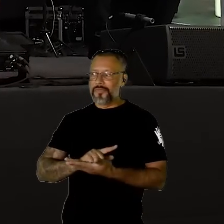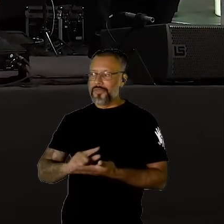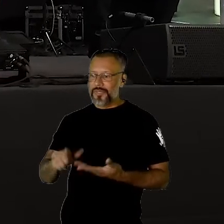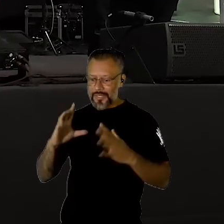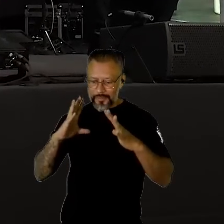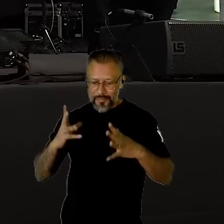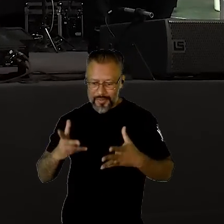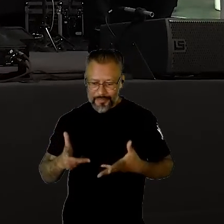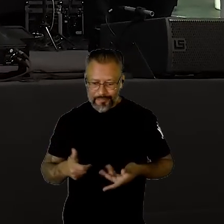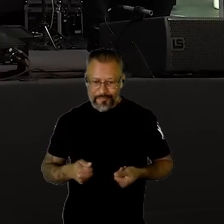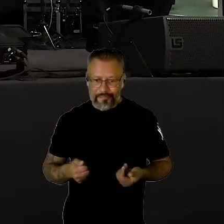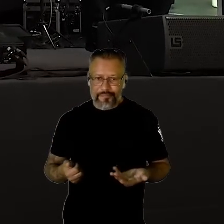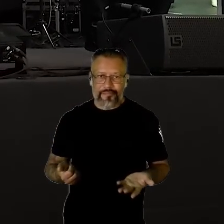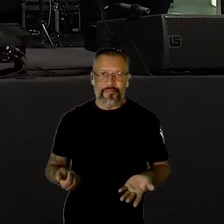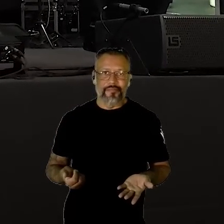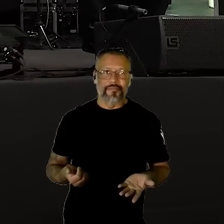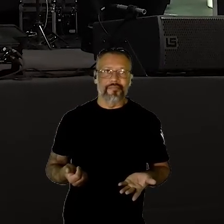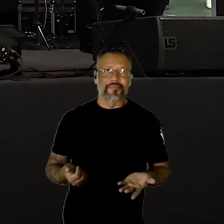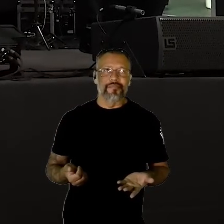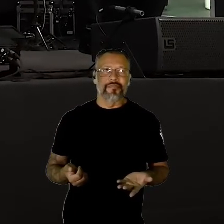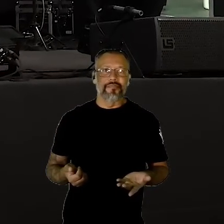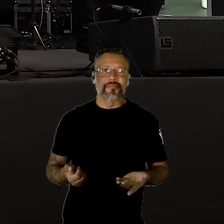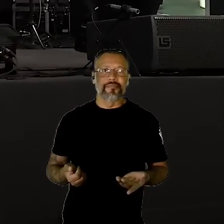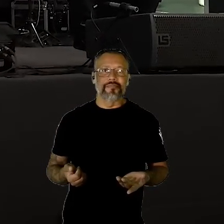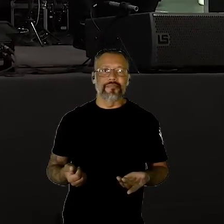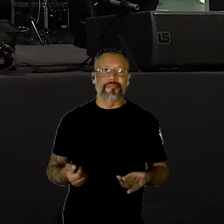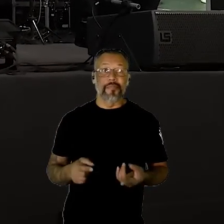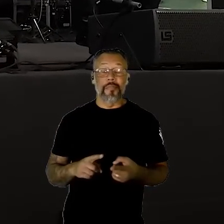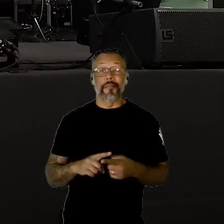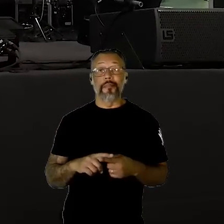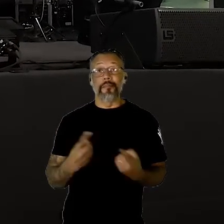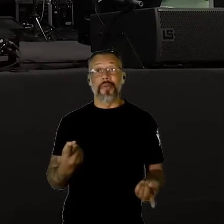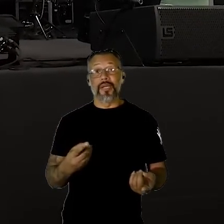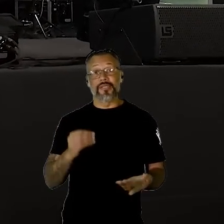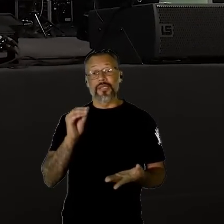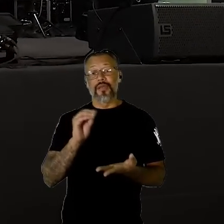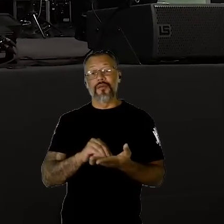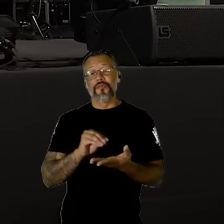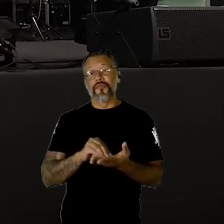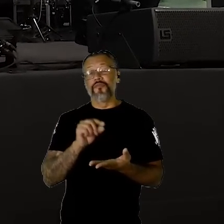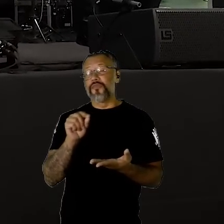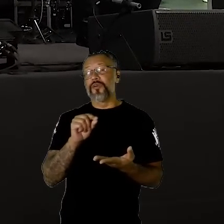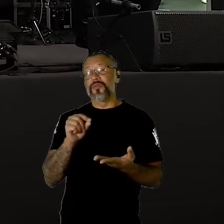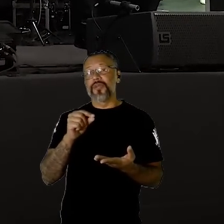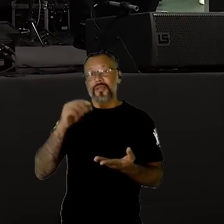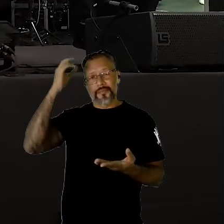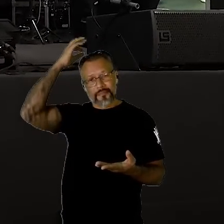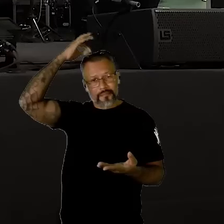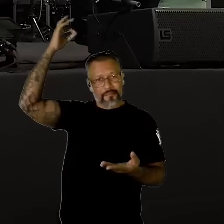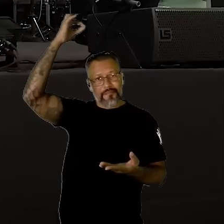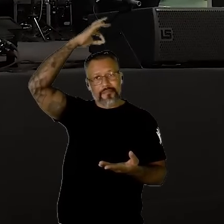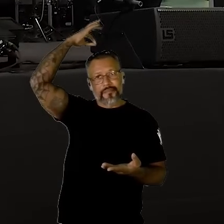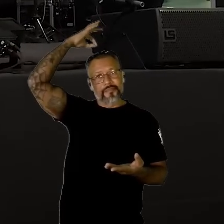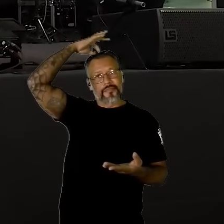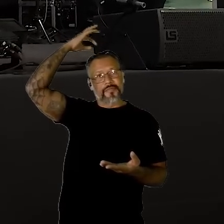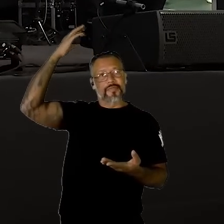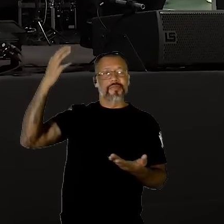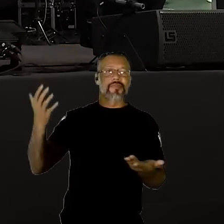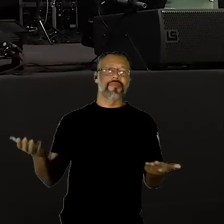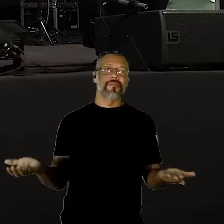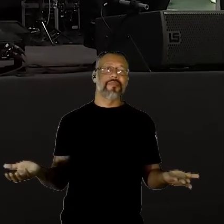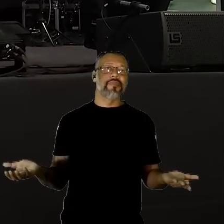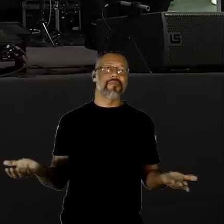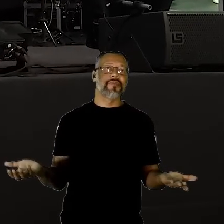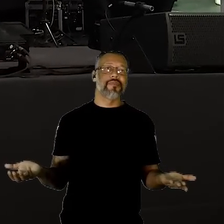em ordem veja que continua sendo varrida em ordem mas tá o quê não quer dizer que uma pessoa relaxada